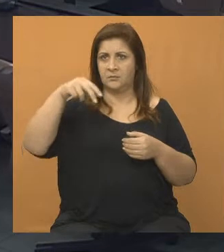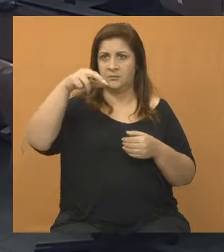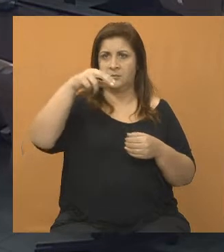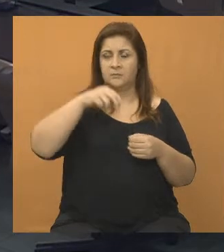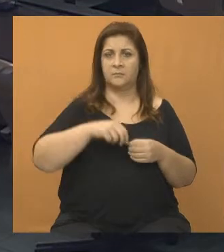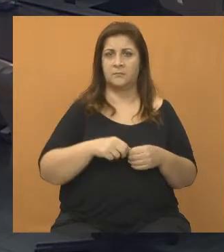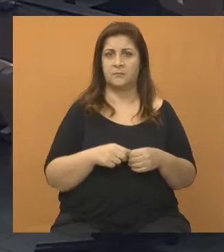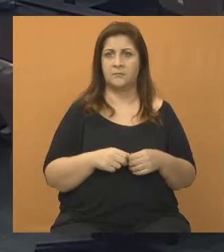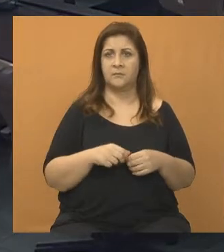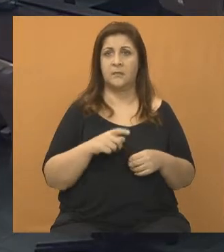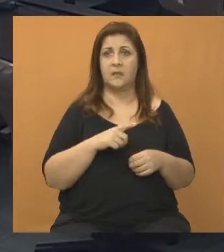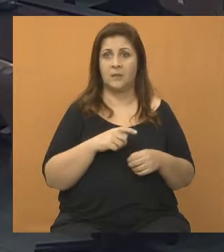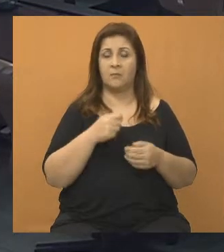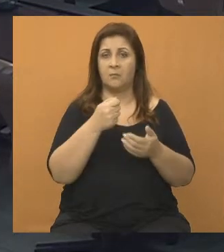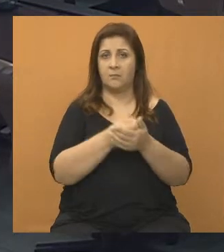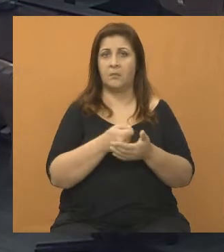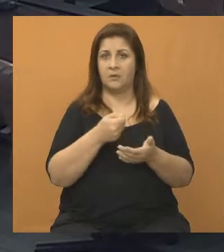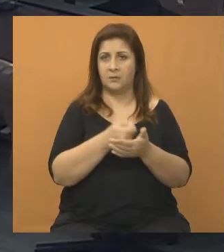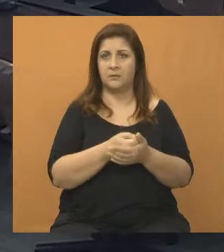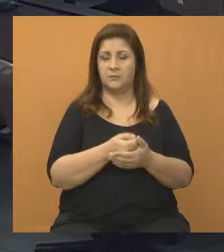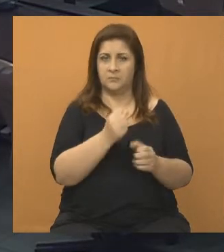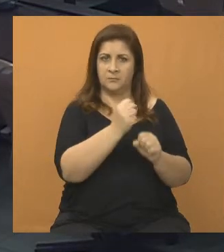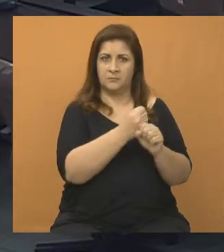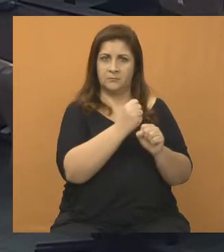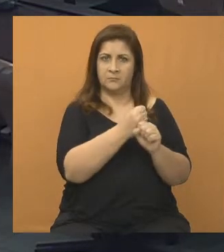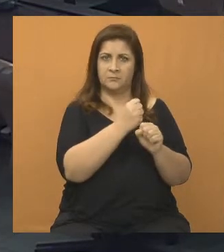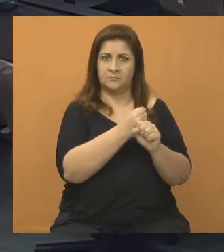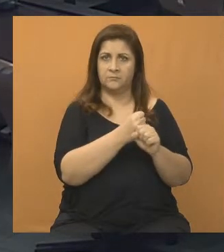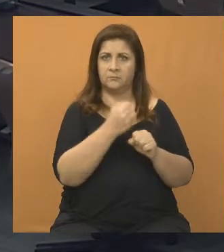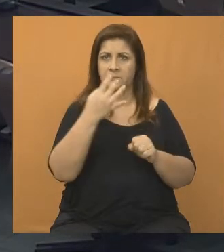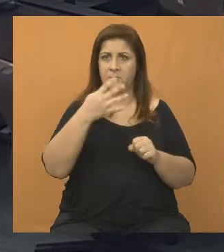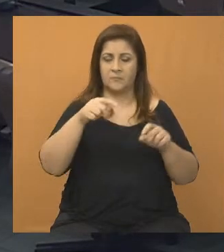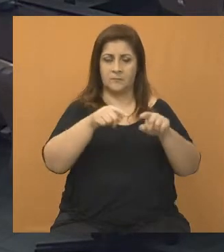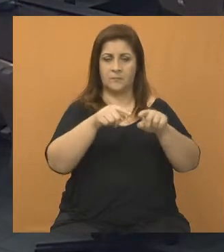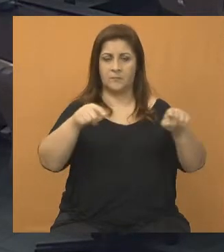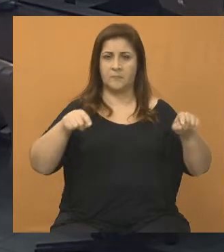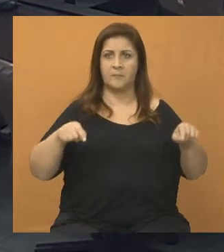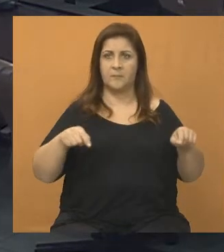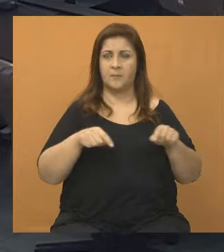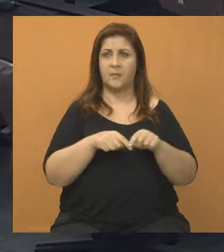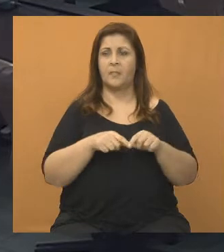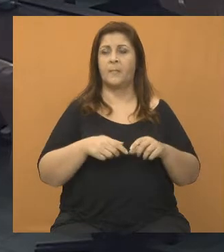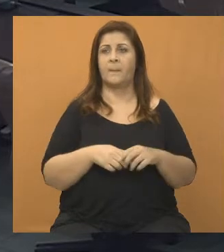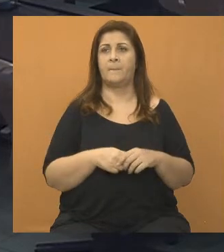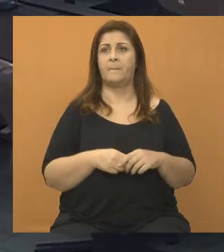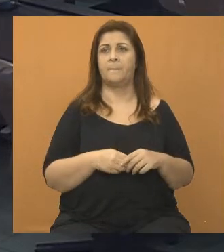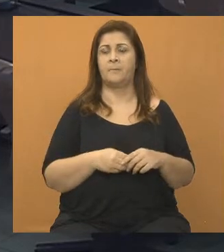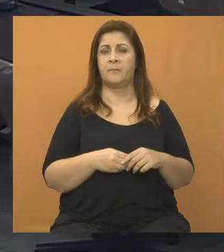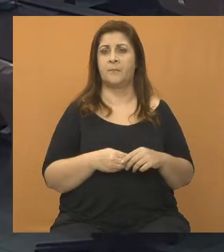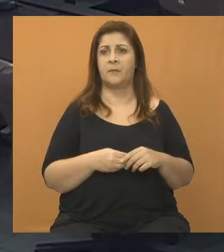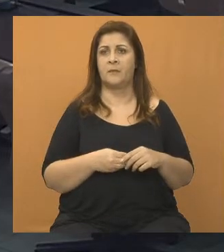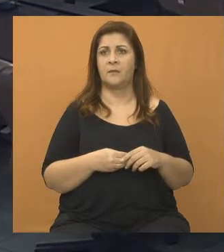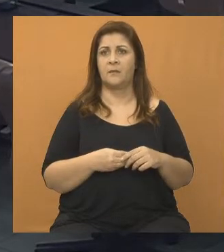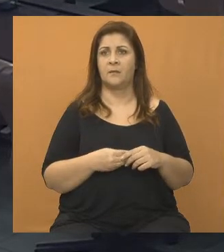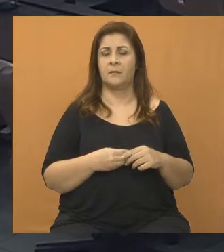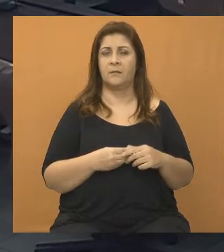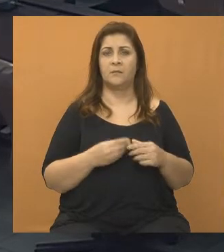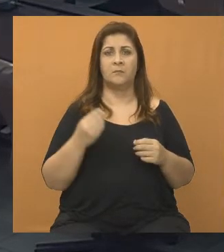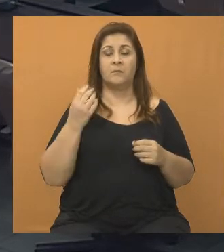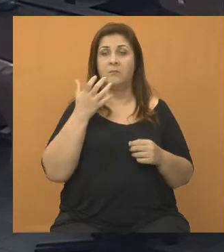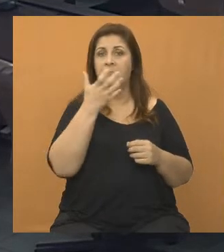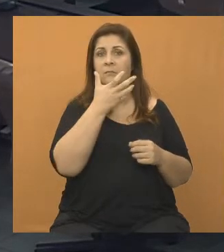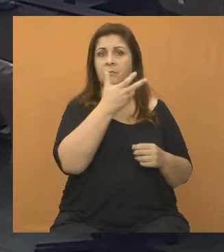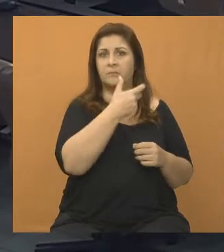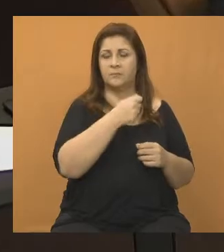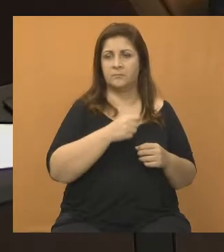um grande investimento ali, de acho que umas 4 salas, né, Lismar? Está sendo ampliado ali, está uma coisa